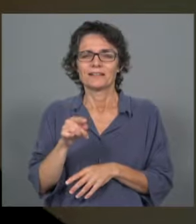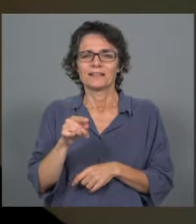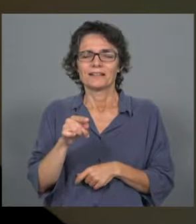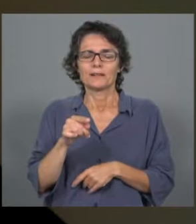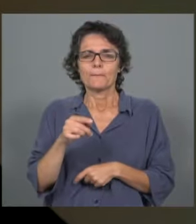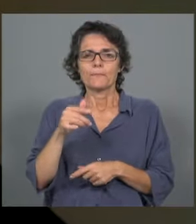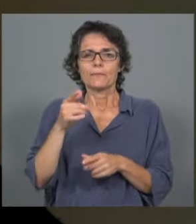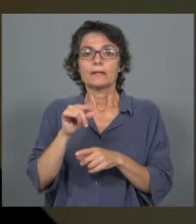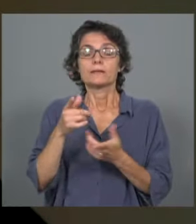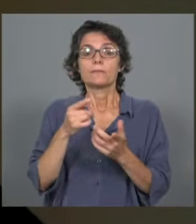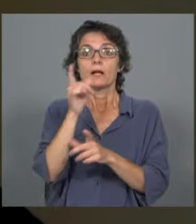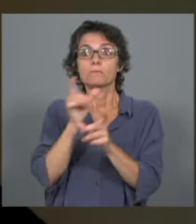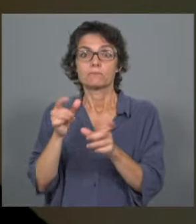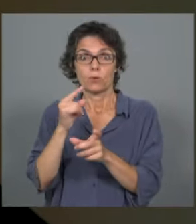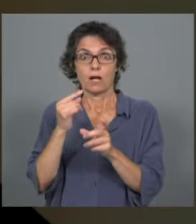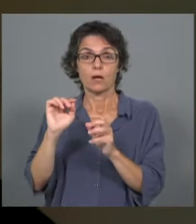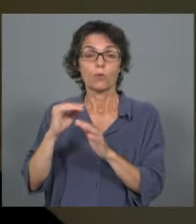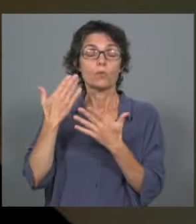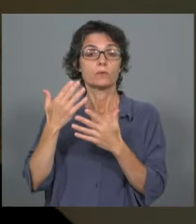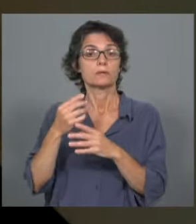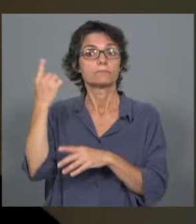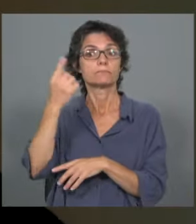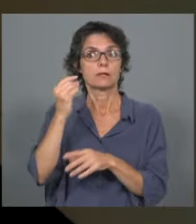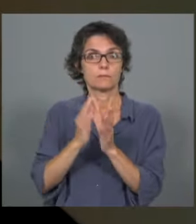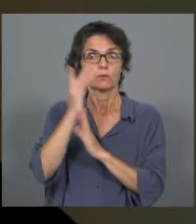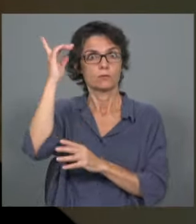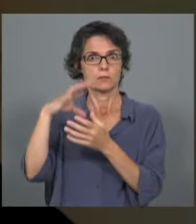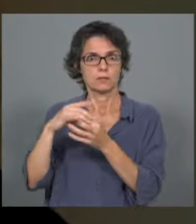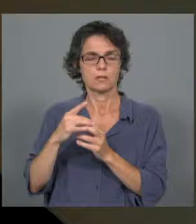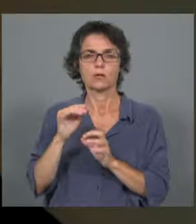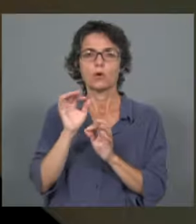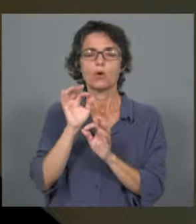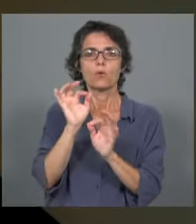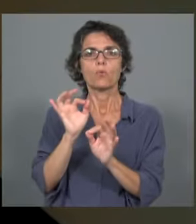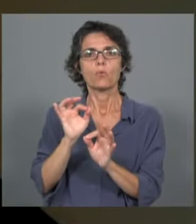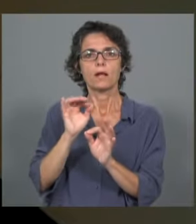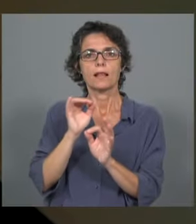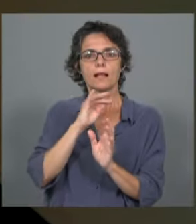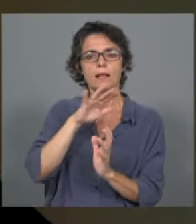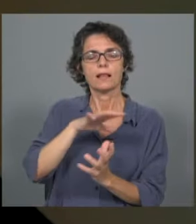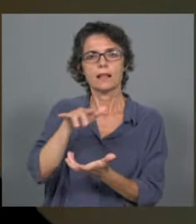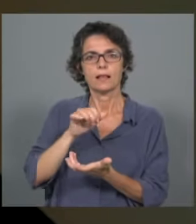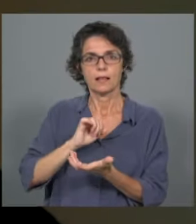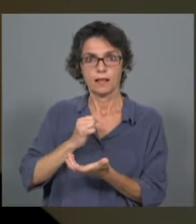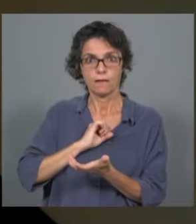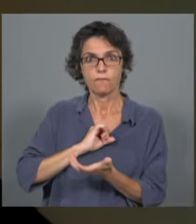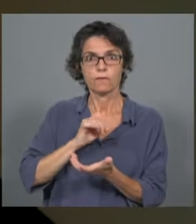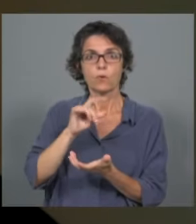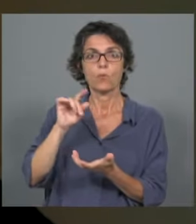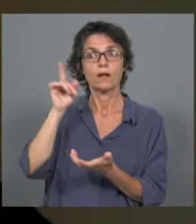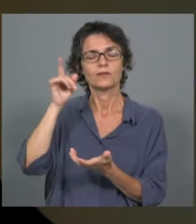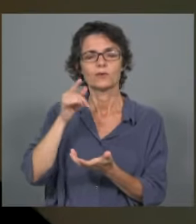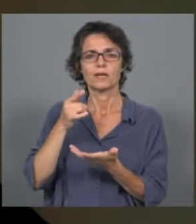há pessoas que dizem que até o primeiro mandamento de Deus cuida da minha terra, quando Deus nos convida a ser os